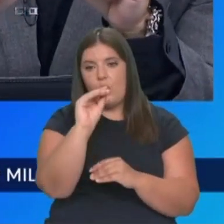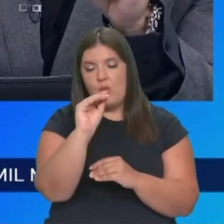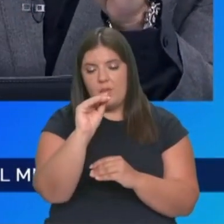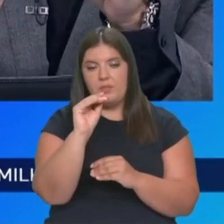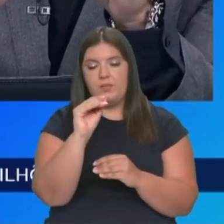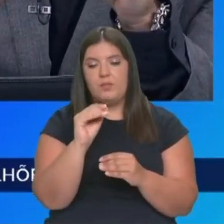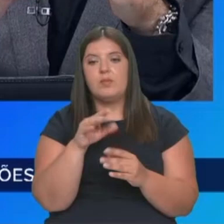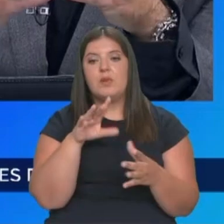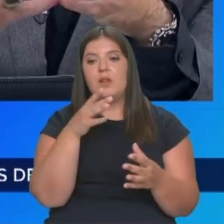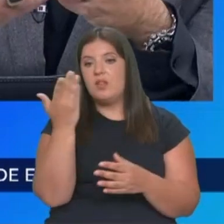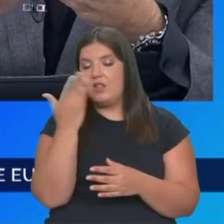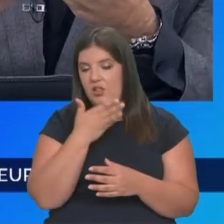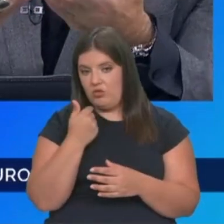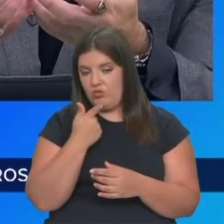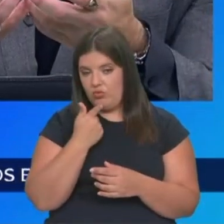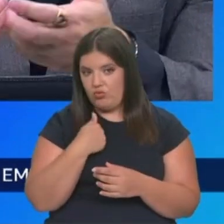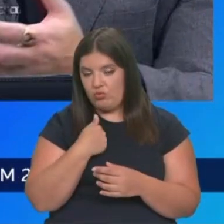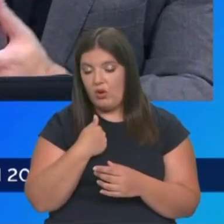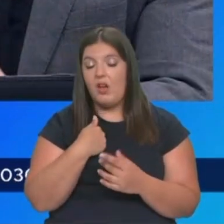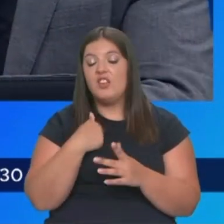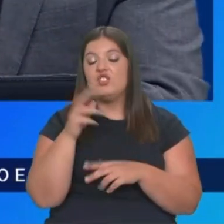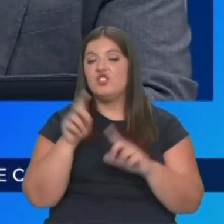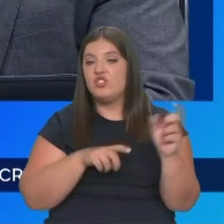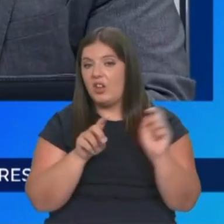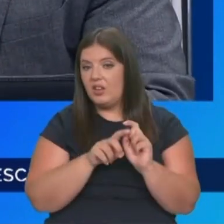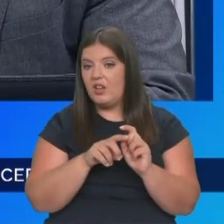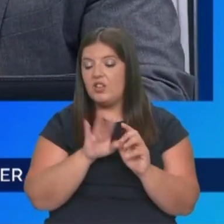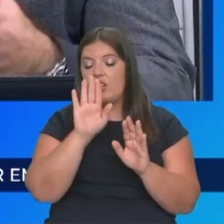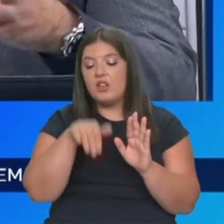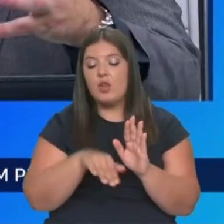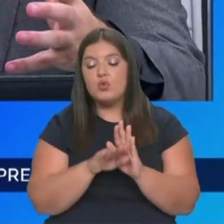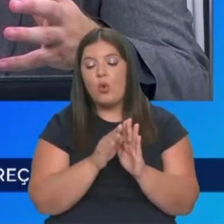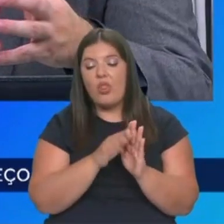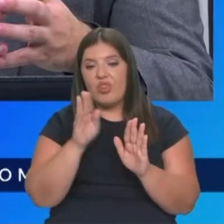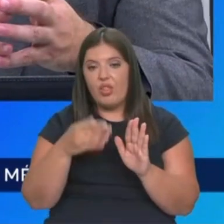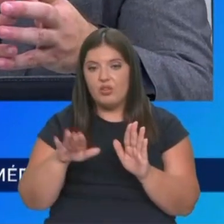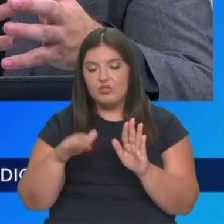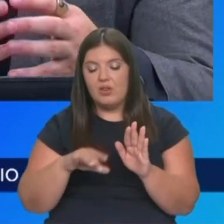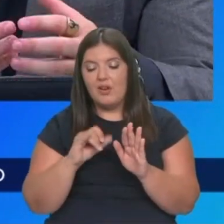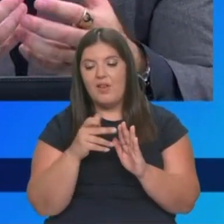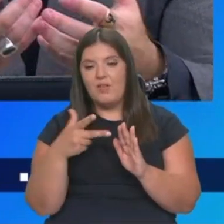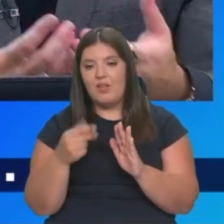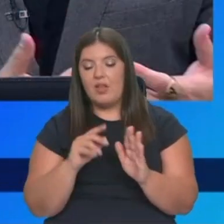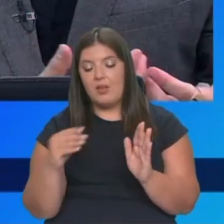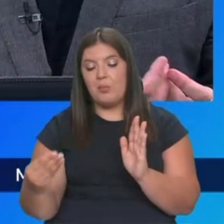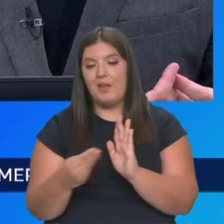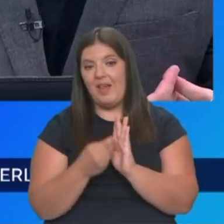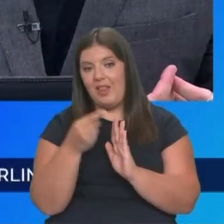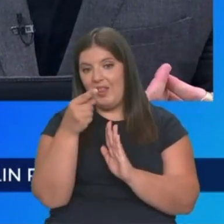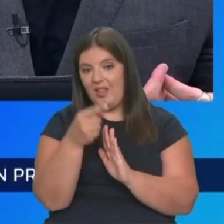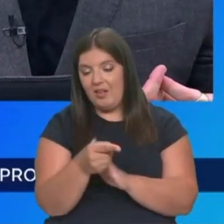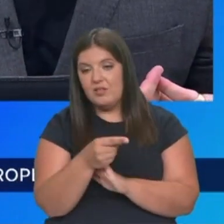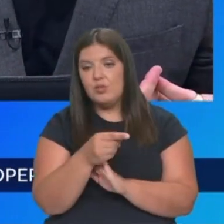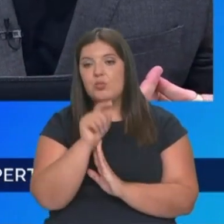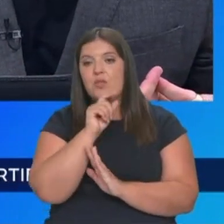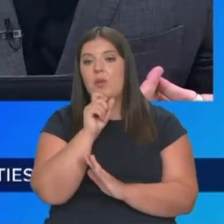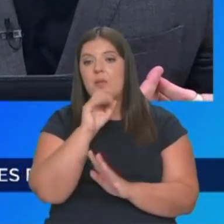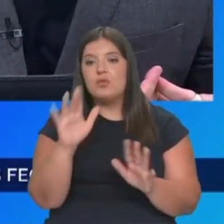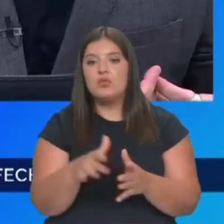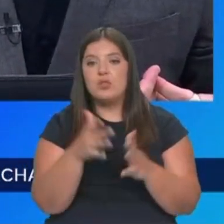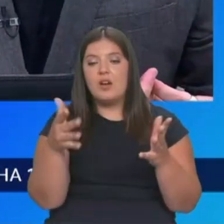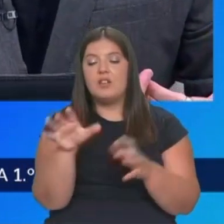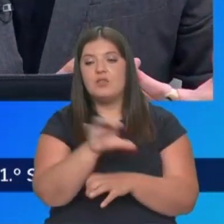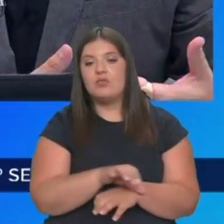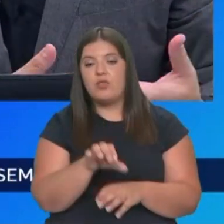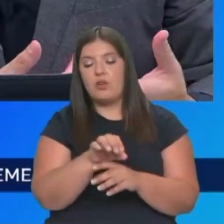portanto, diz-nos a estatística das ondas gravitacionais aplicadas a este mecanismo que estamos perante, talvez, dos primeiros grandes